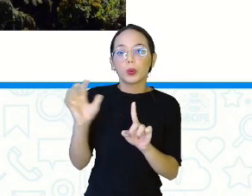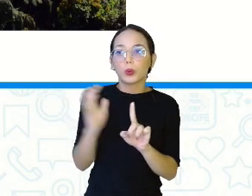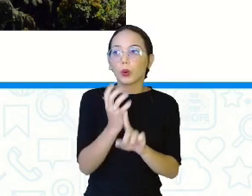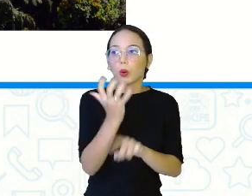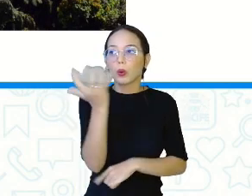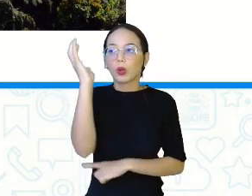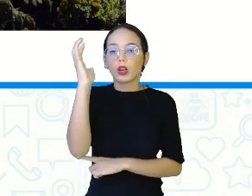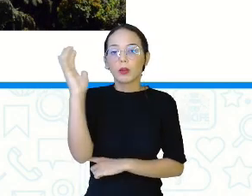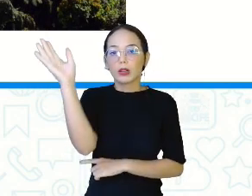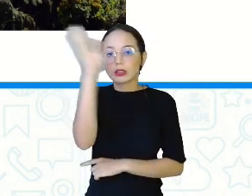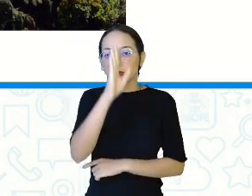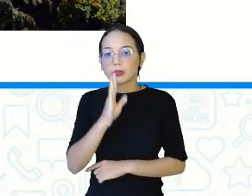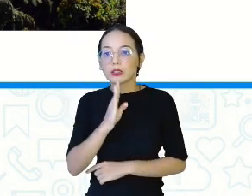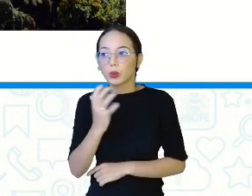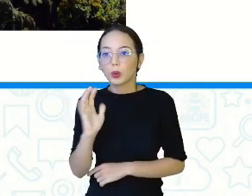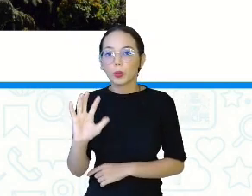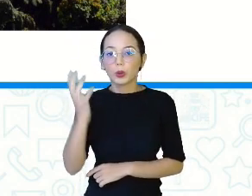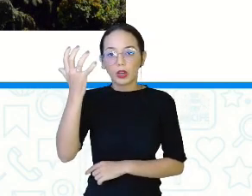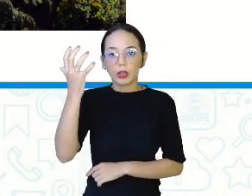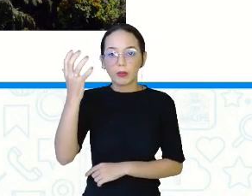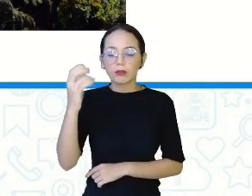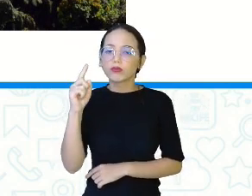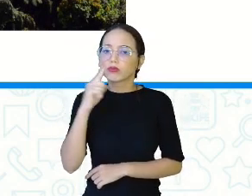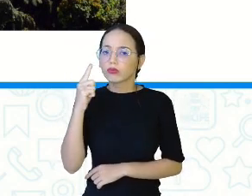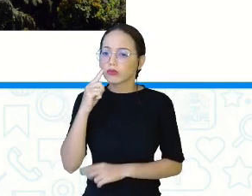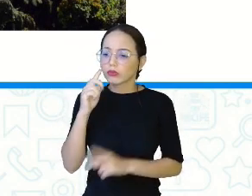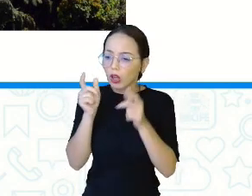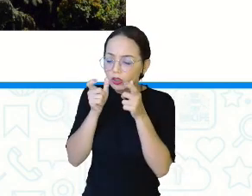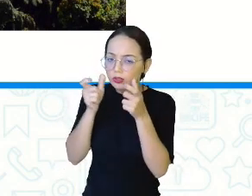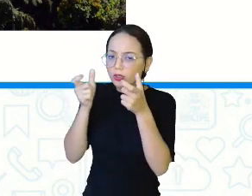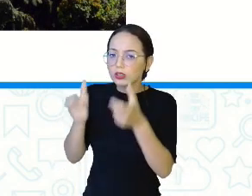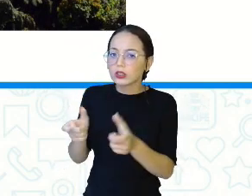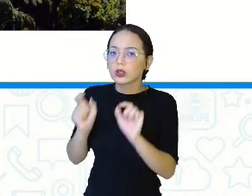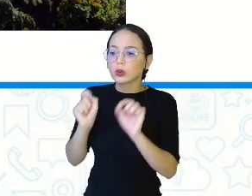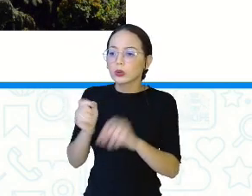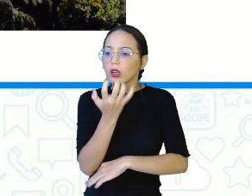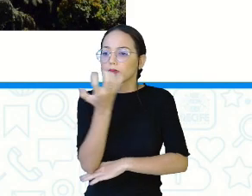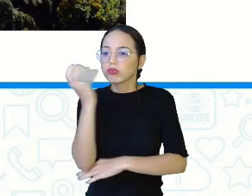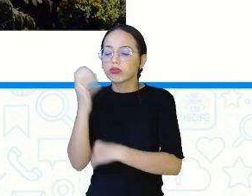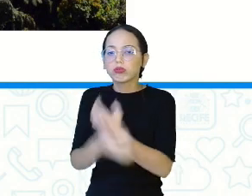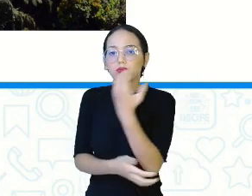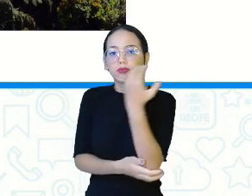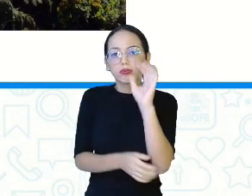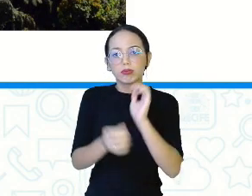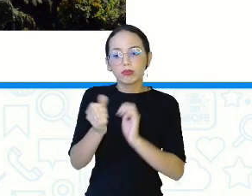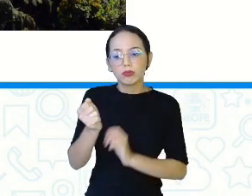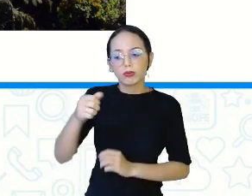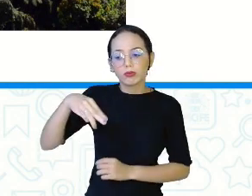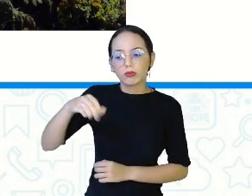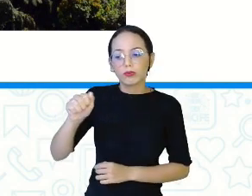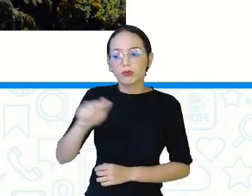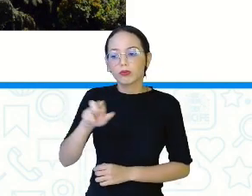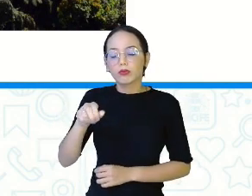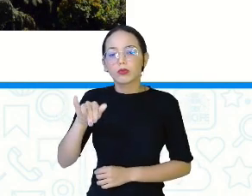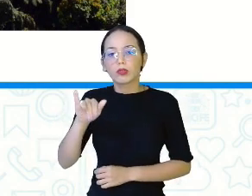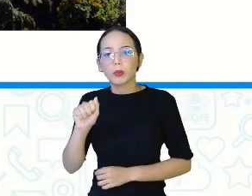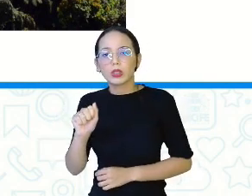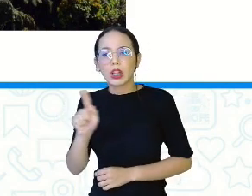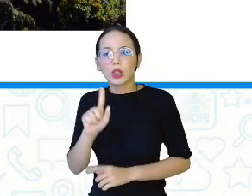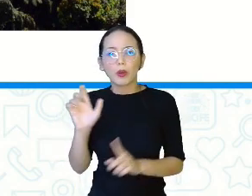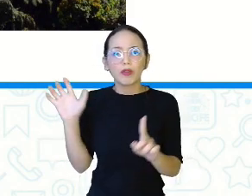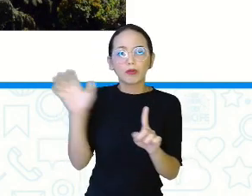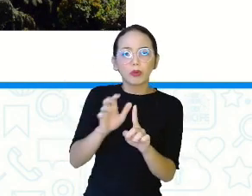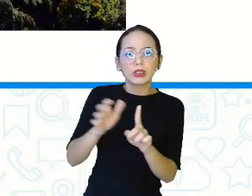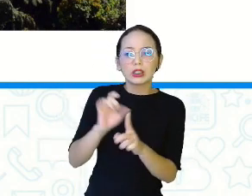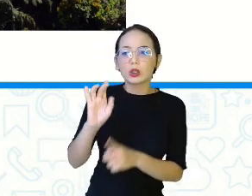clima do Brasil. Observe, veja que coisa interessante, que a floresta amazônica, ela não influencia apenas no